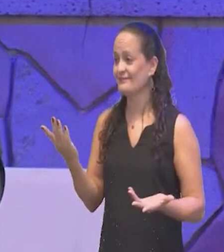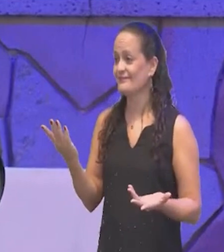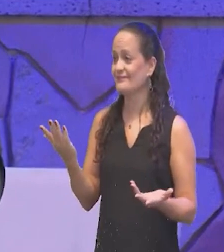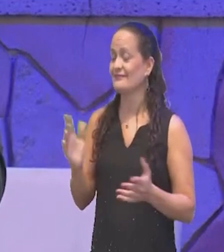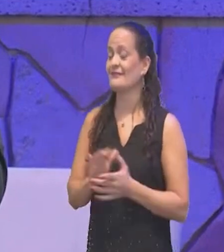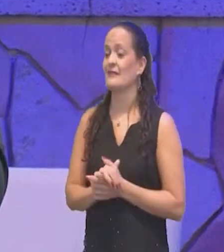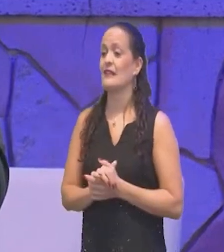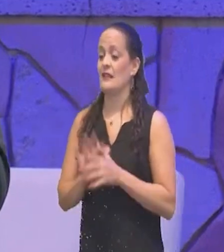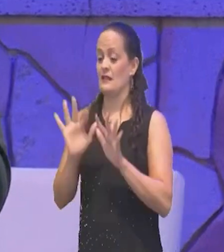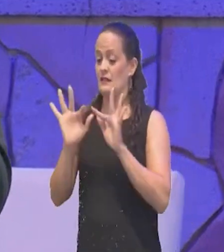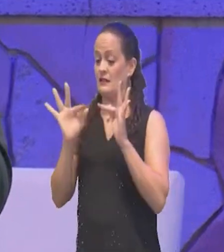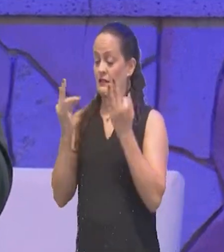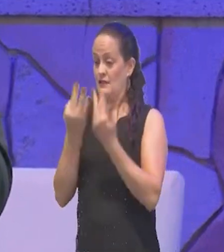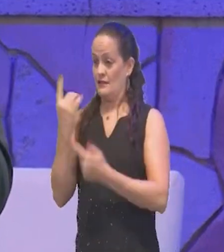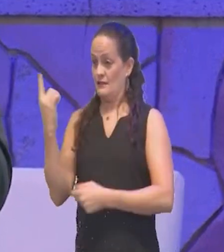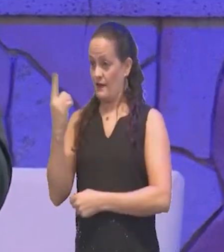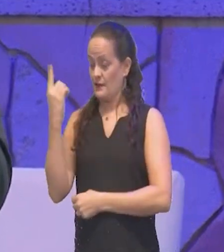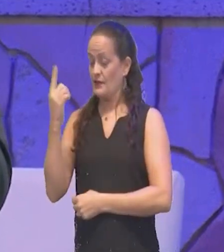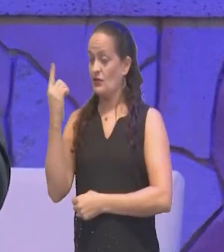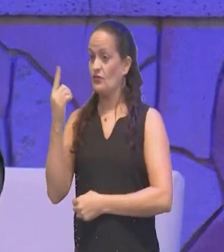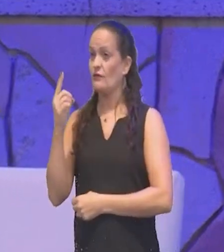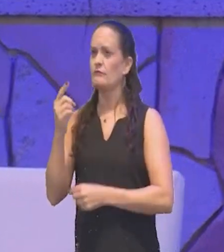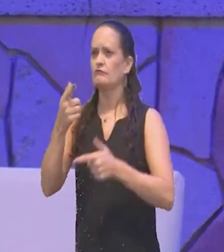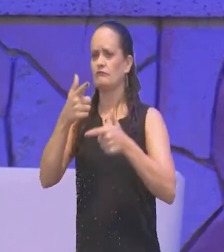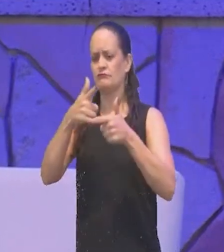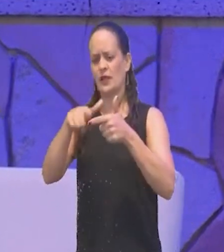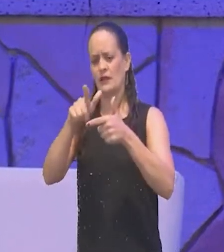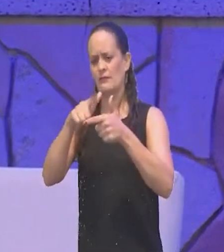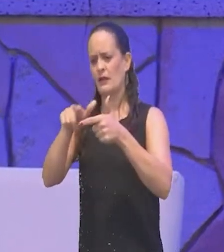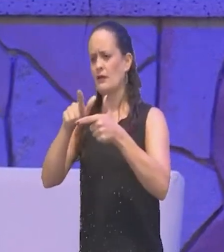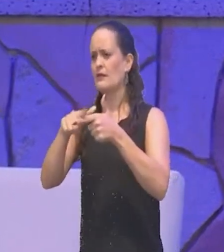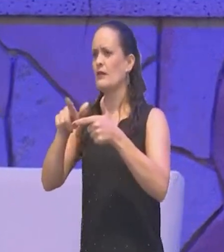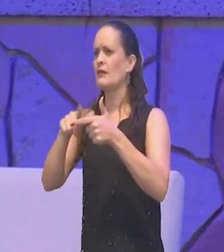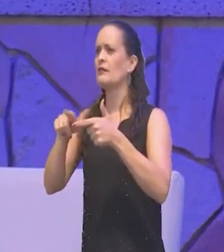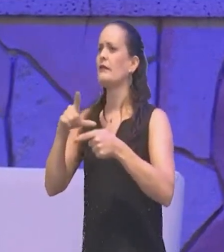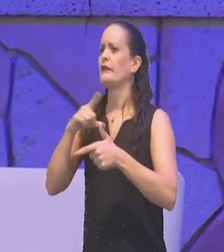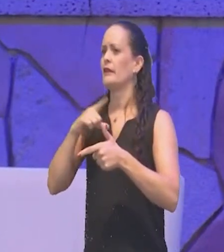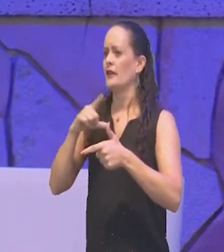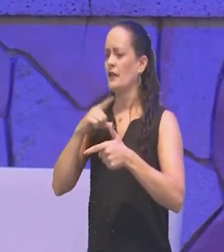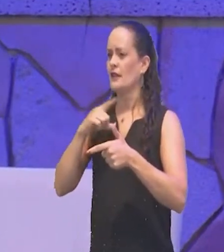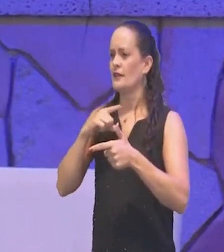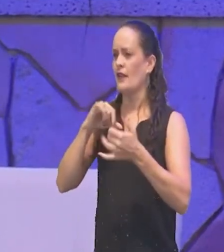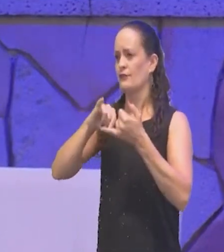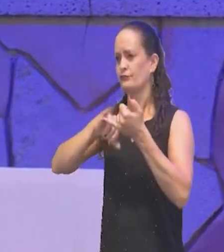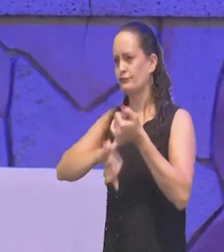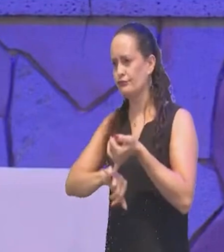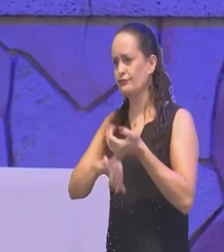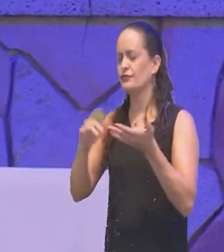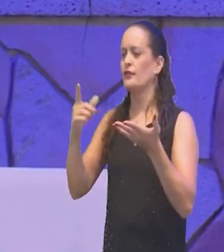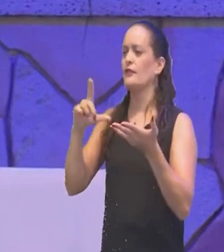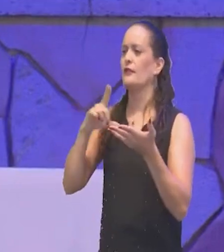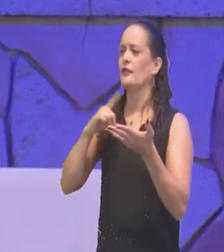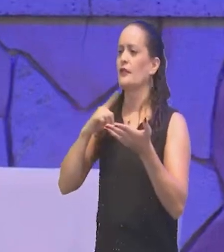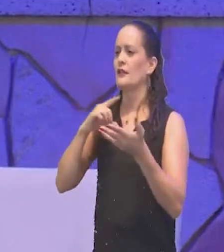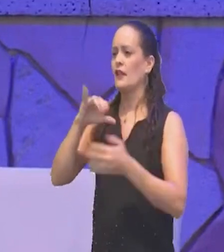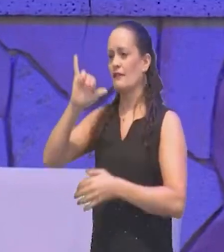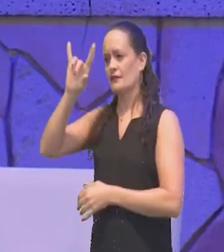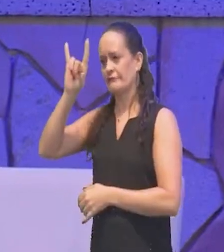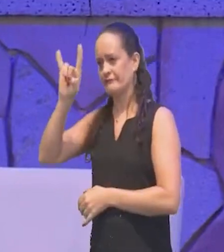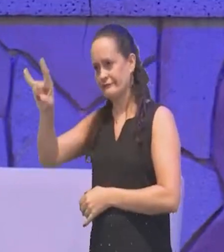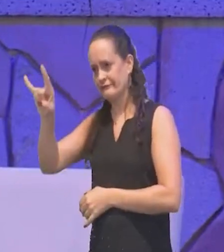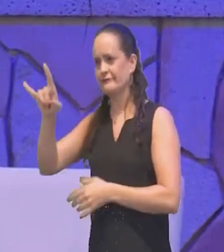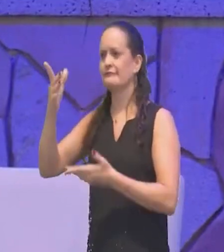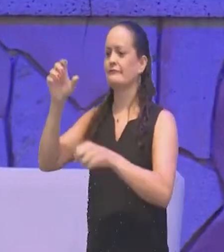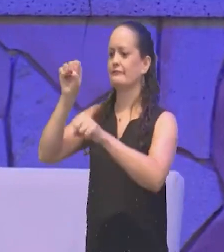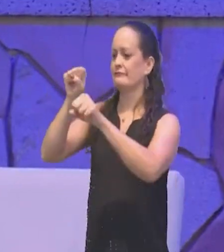familiar de tantos problemas, incesto, assassinato, traição